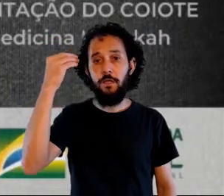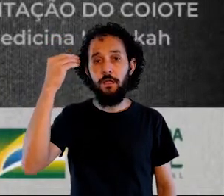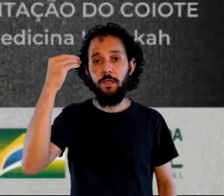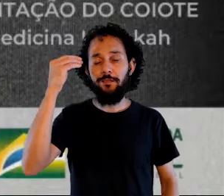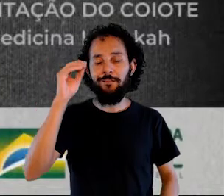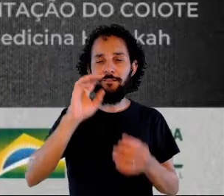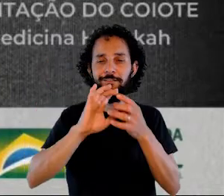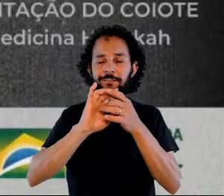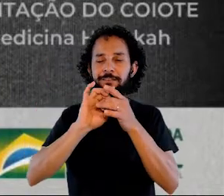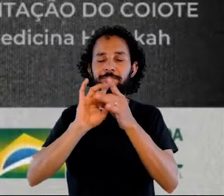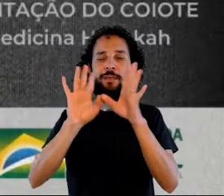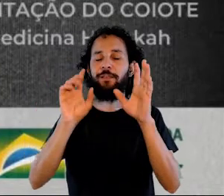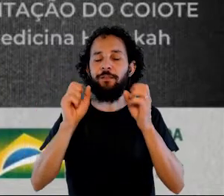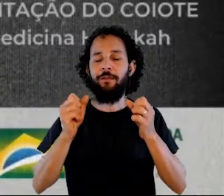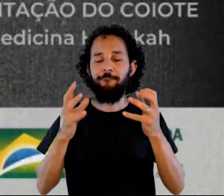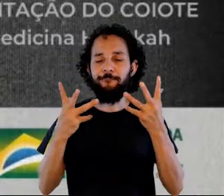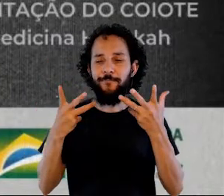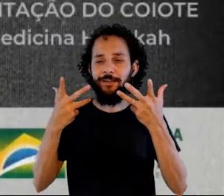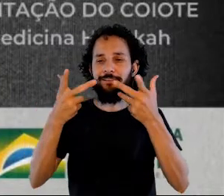beleza da vida,